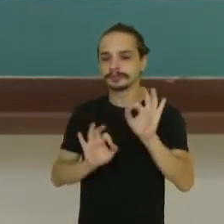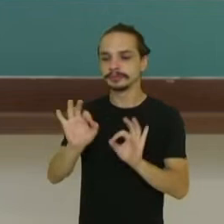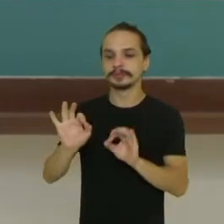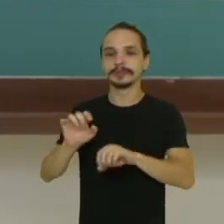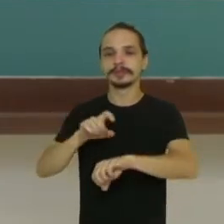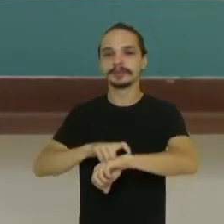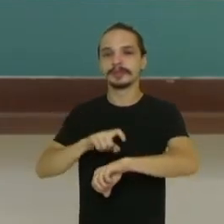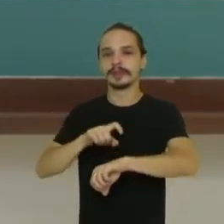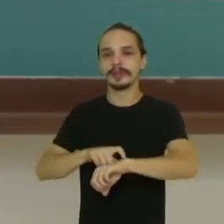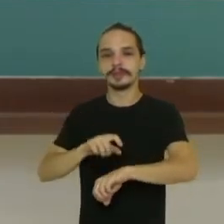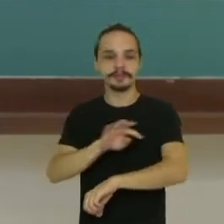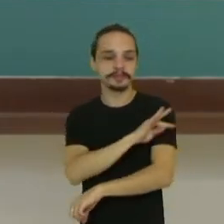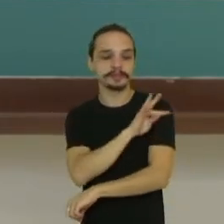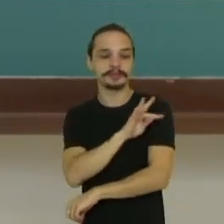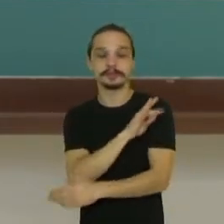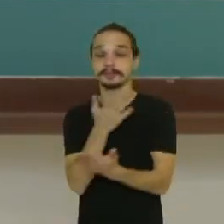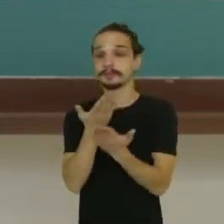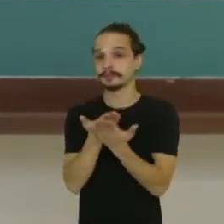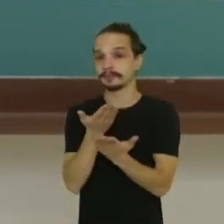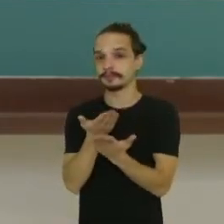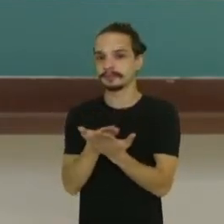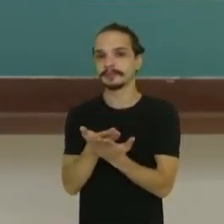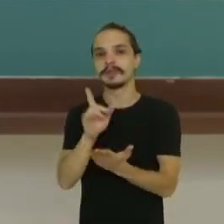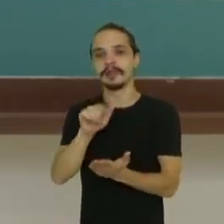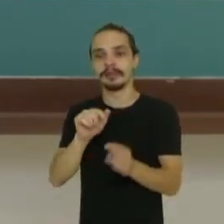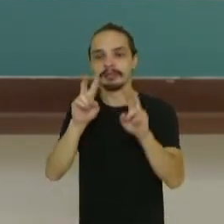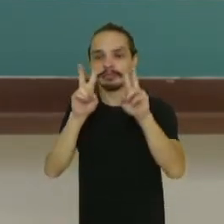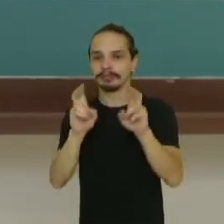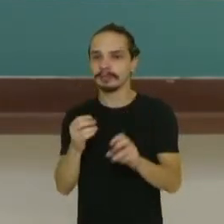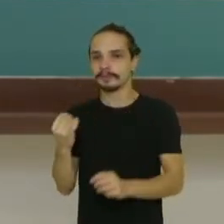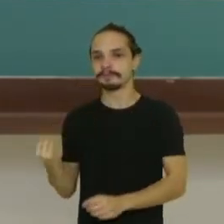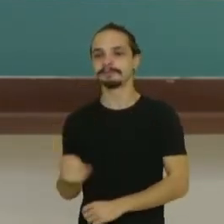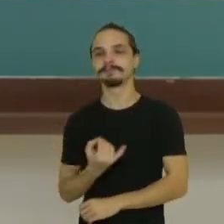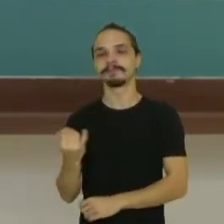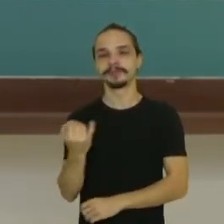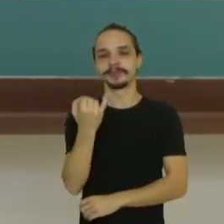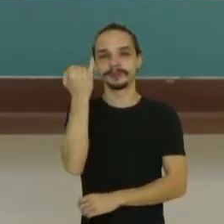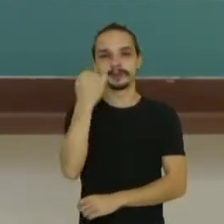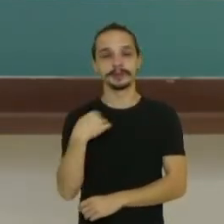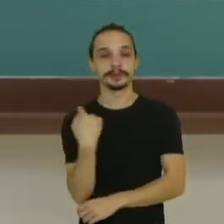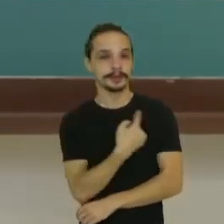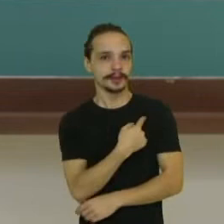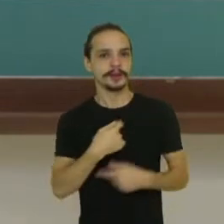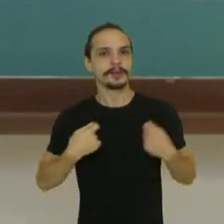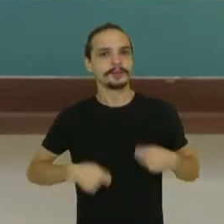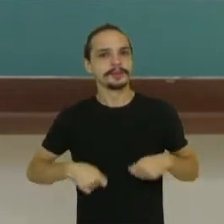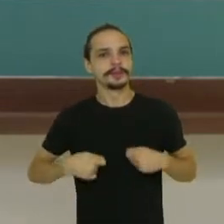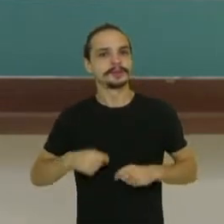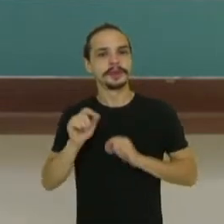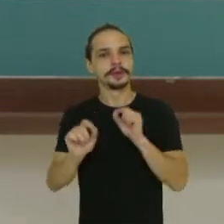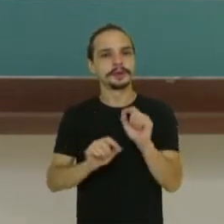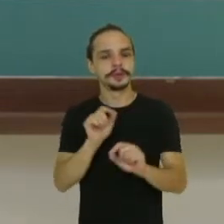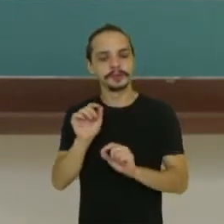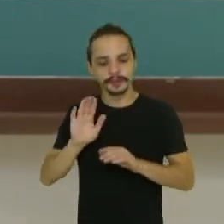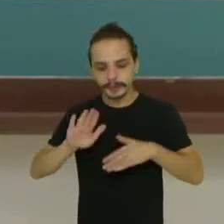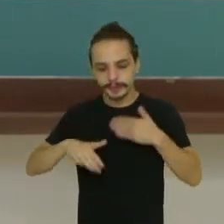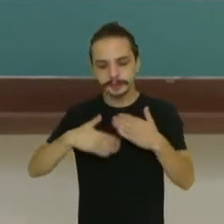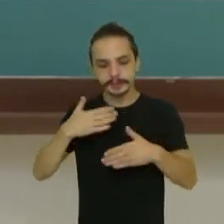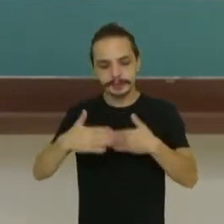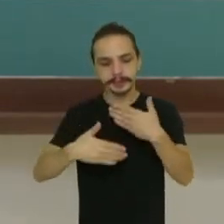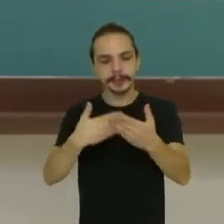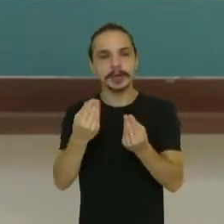técnicas de estudos pessoal são assuntos importantes nós precisamos desenvolver